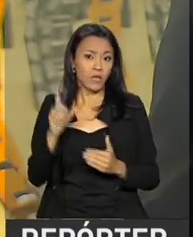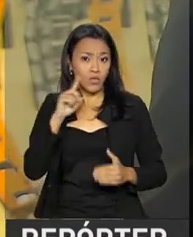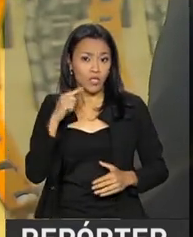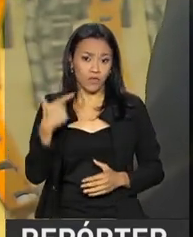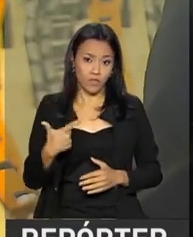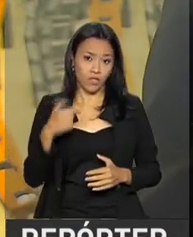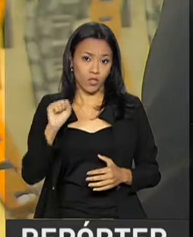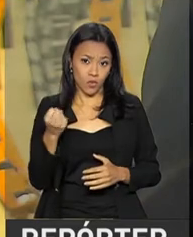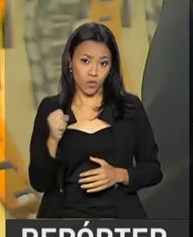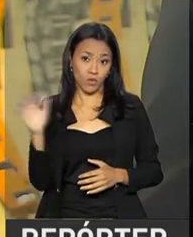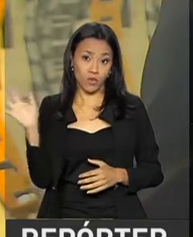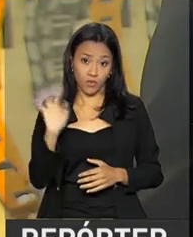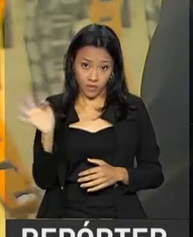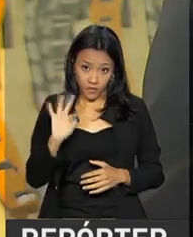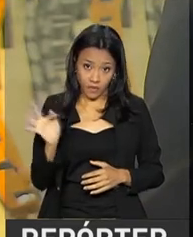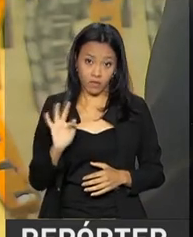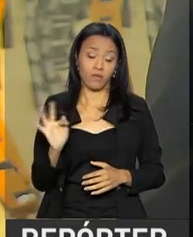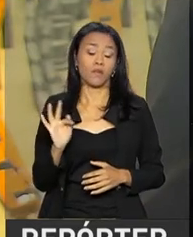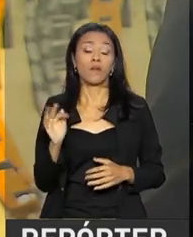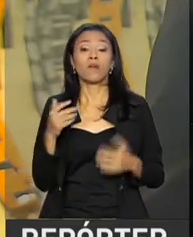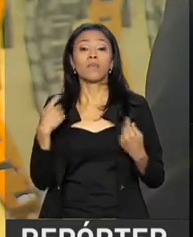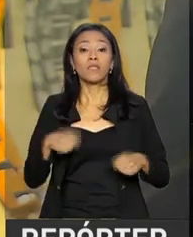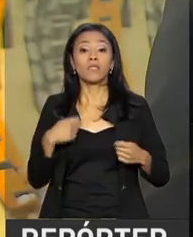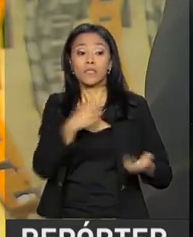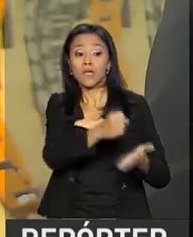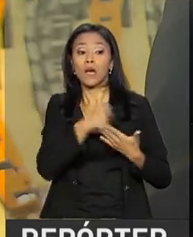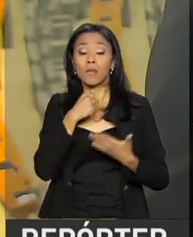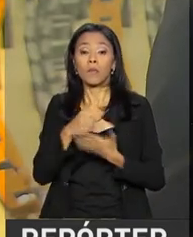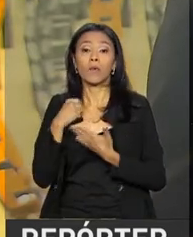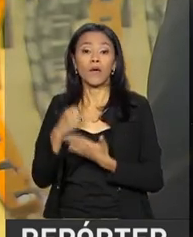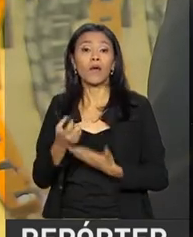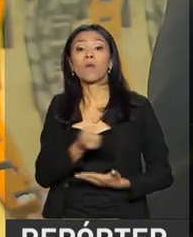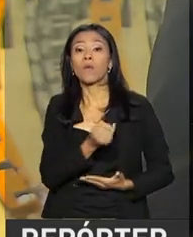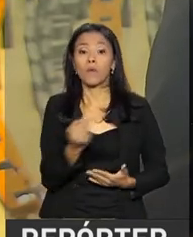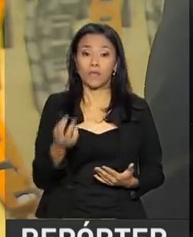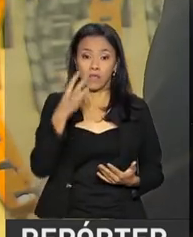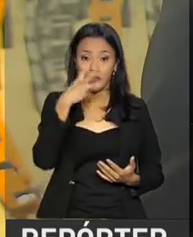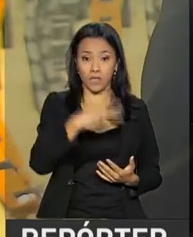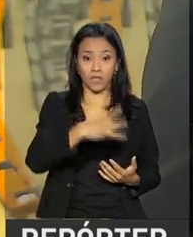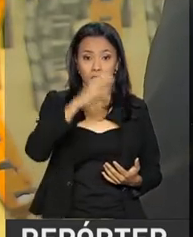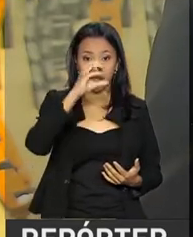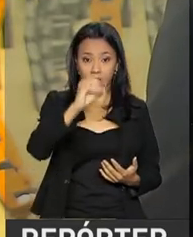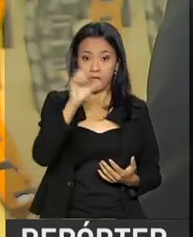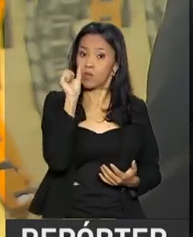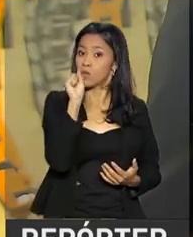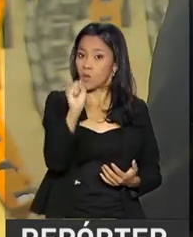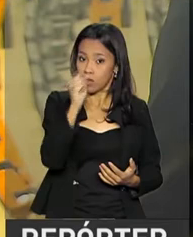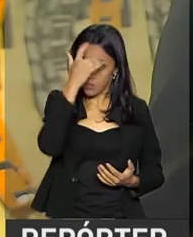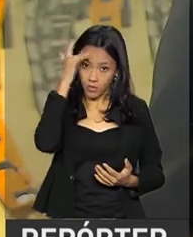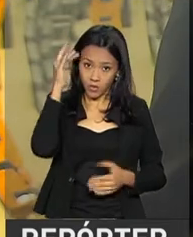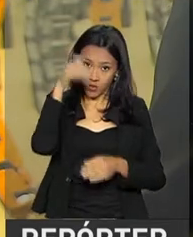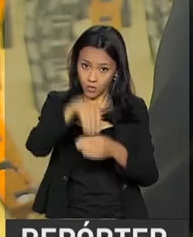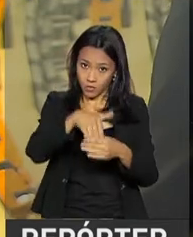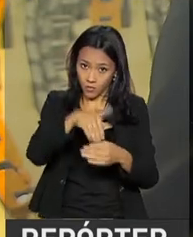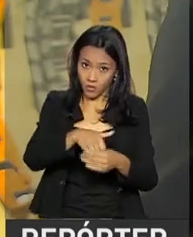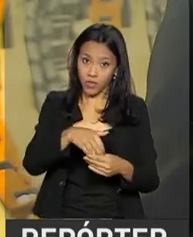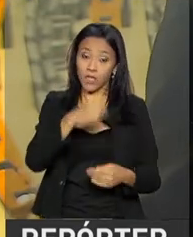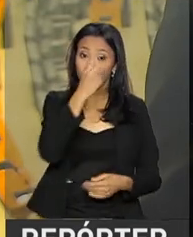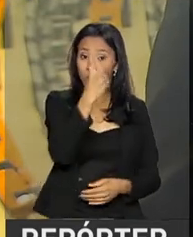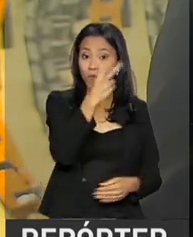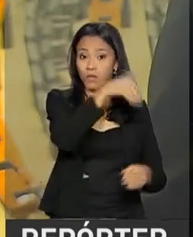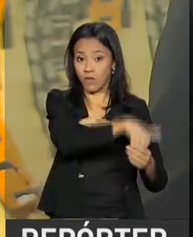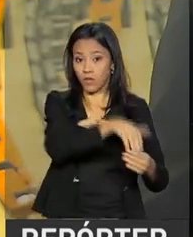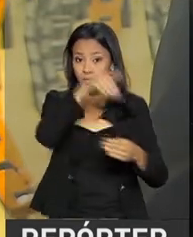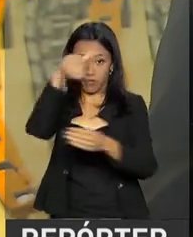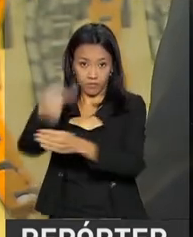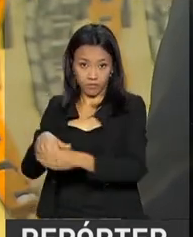fevereiro para ser aprovado é necessário o apoio de no mínimo 308 deputados em votação em dois turnos depois